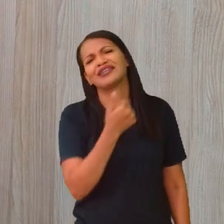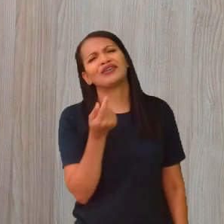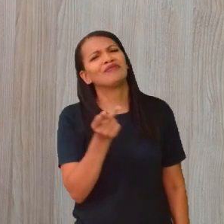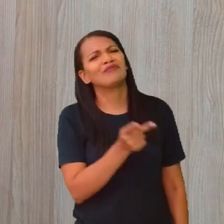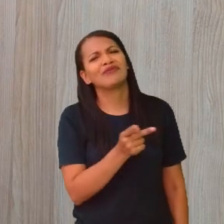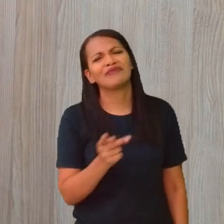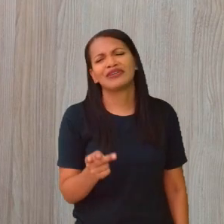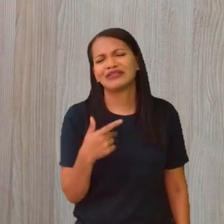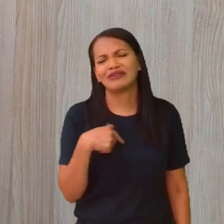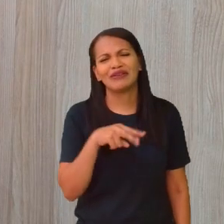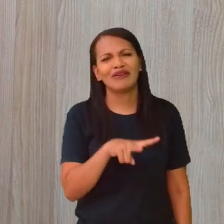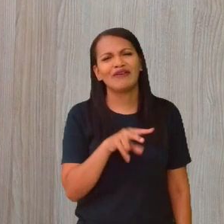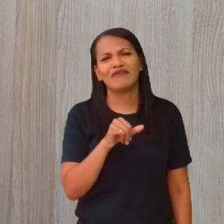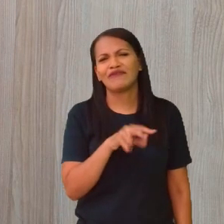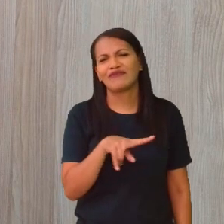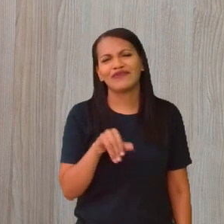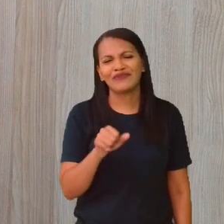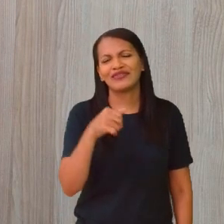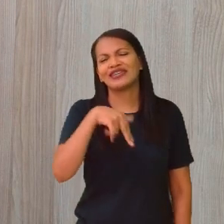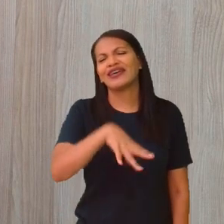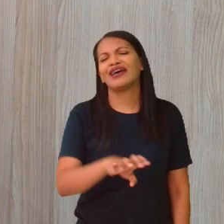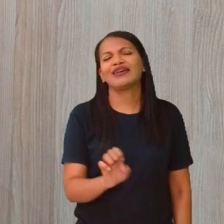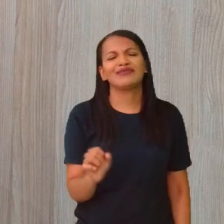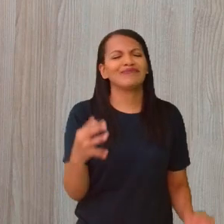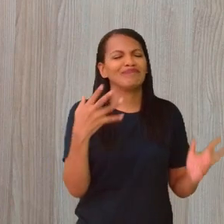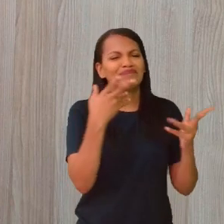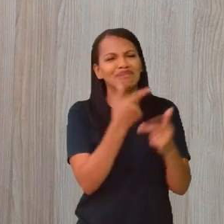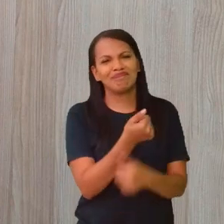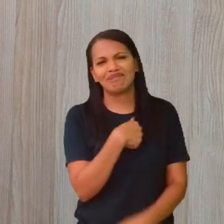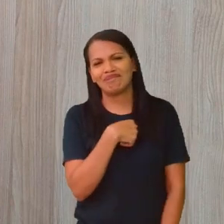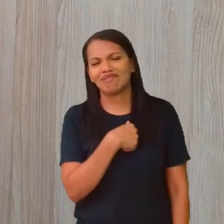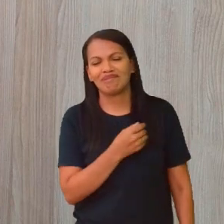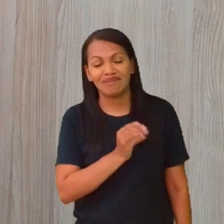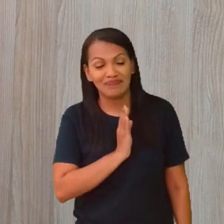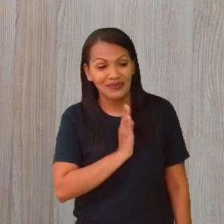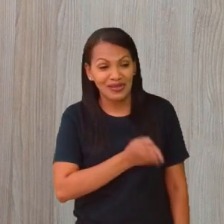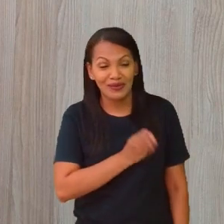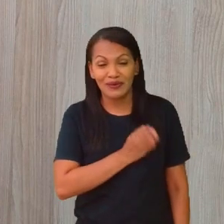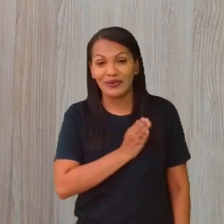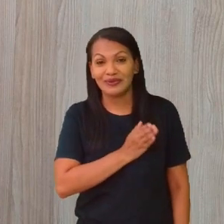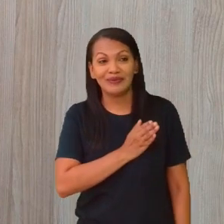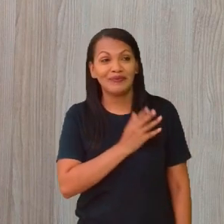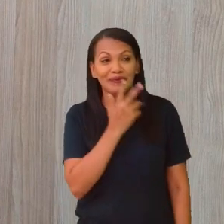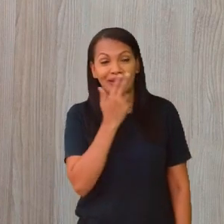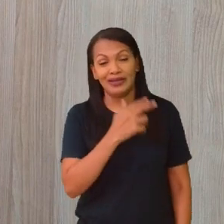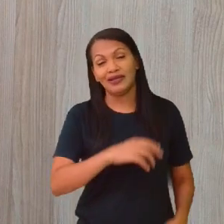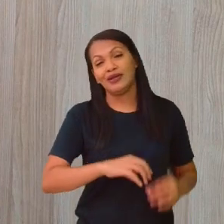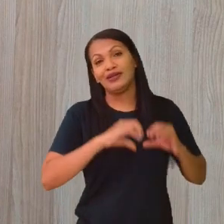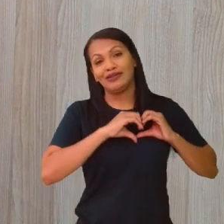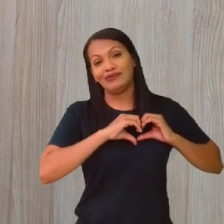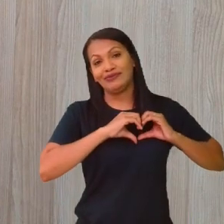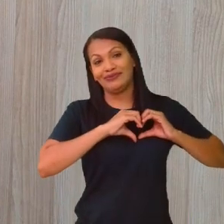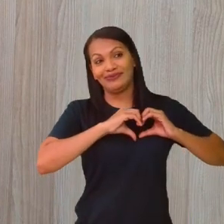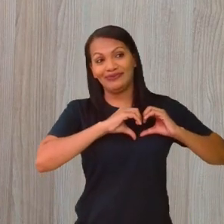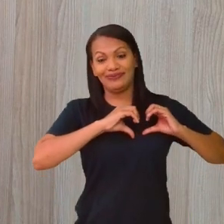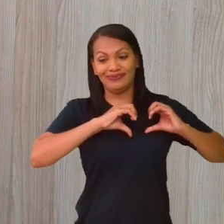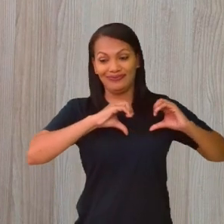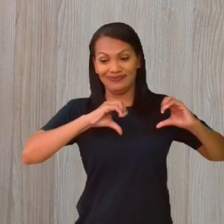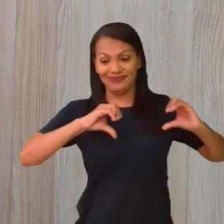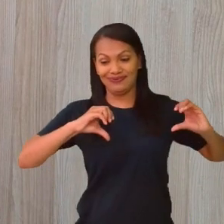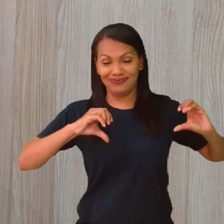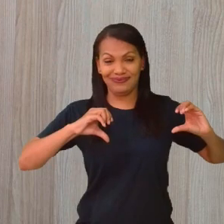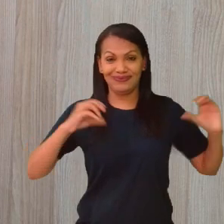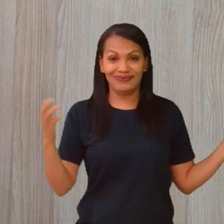Professora Viviane, não é gigante, então é com esse coração, não é gigante, não é nesse